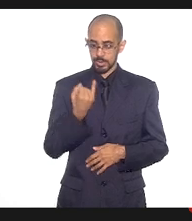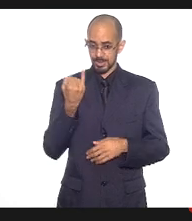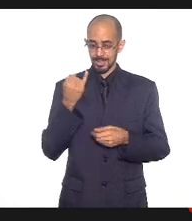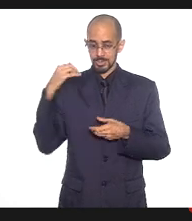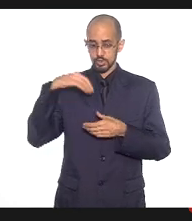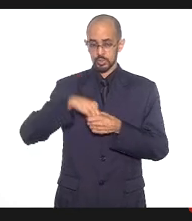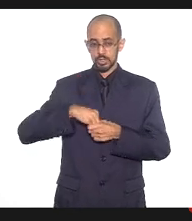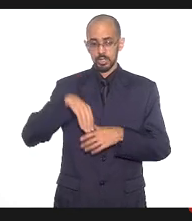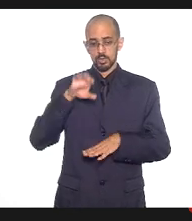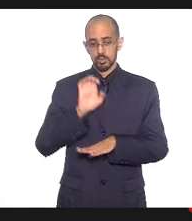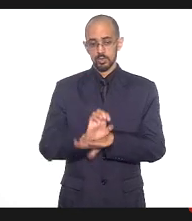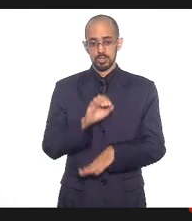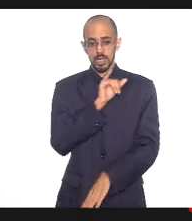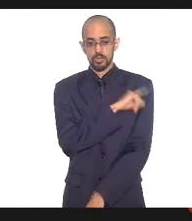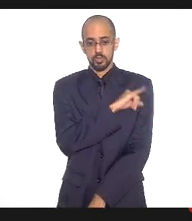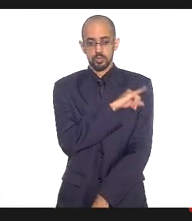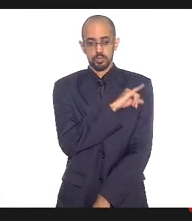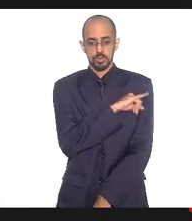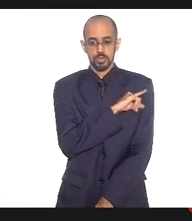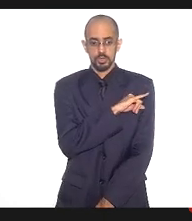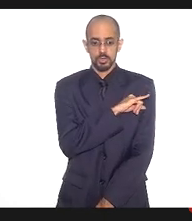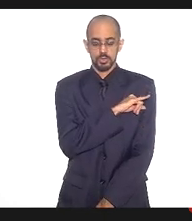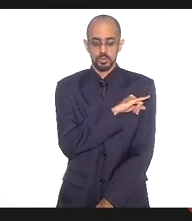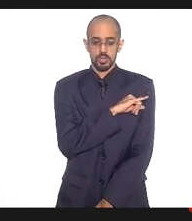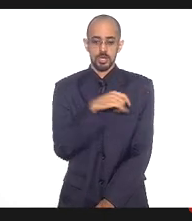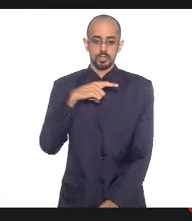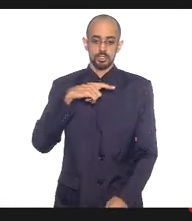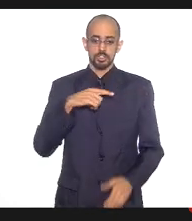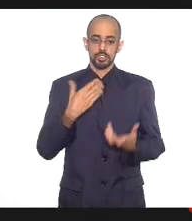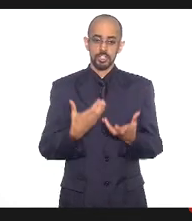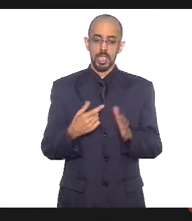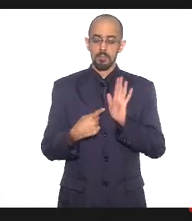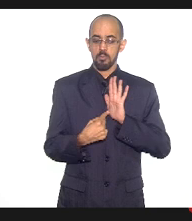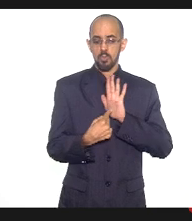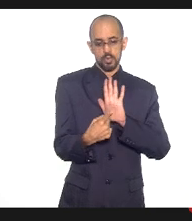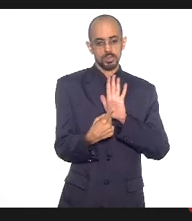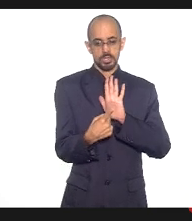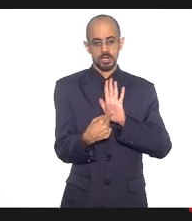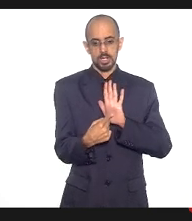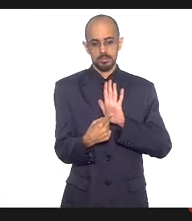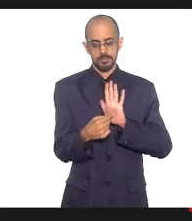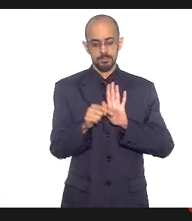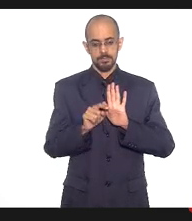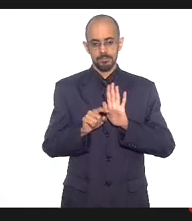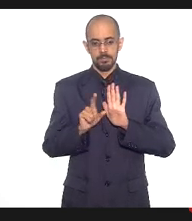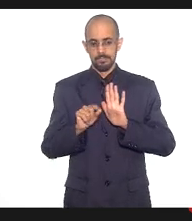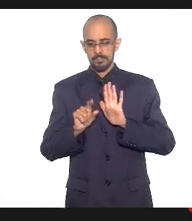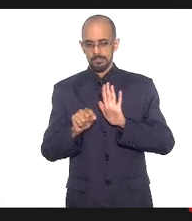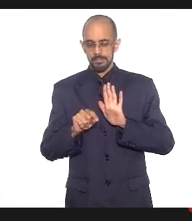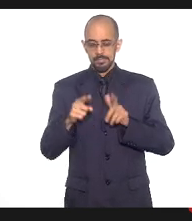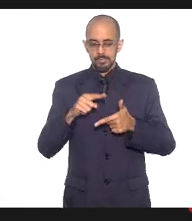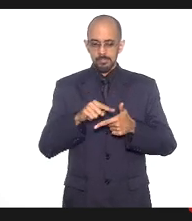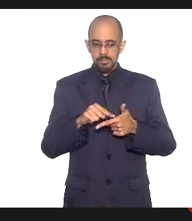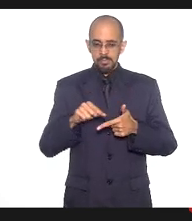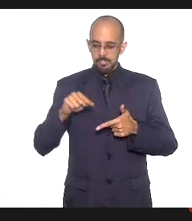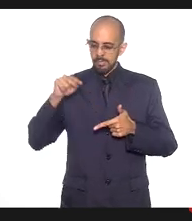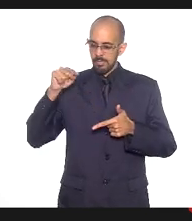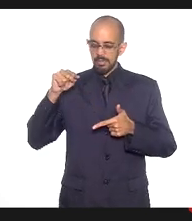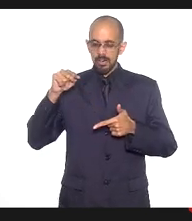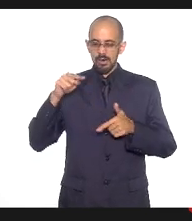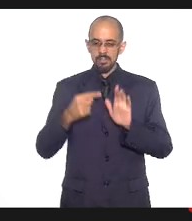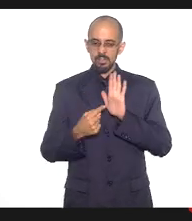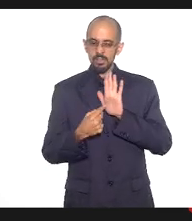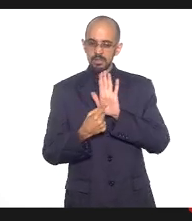Rio de Janeiro no componente, aqui a gente quis trazer, né, um gráfico demonstrativo